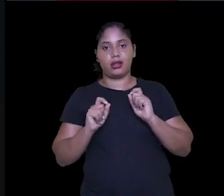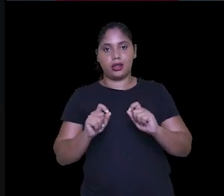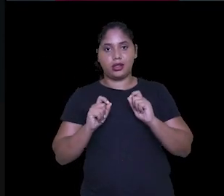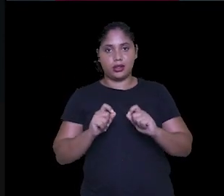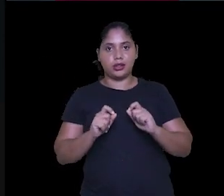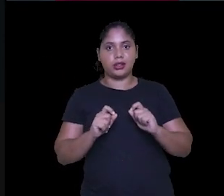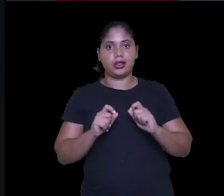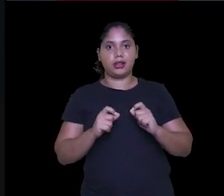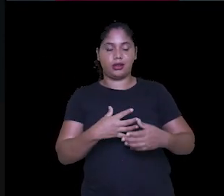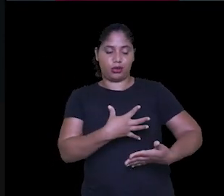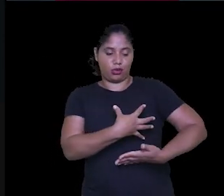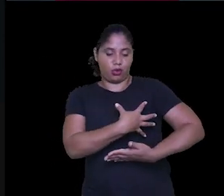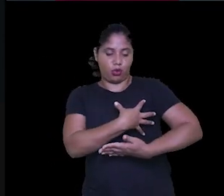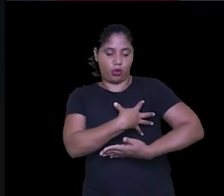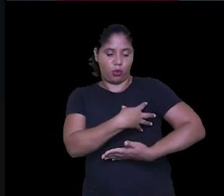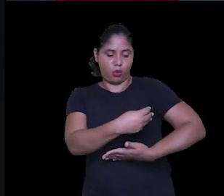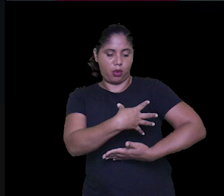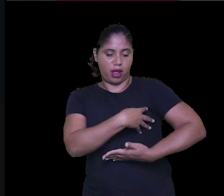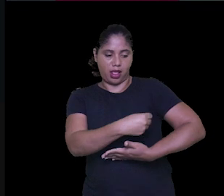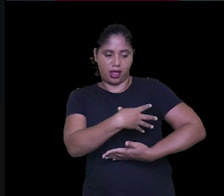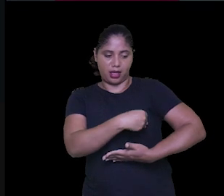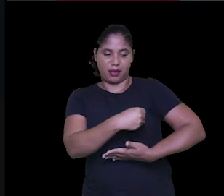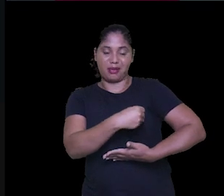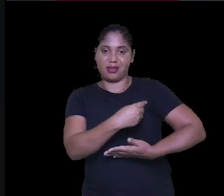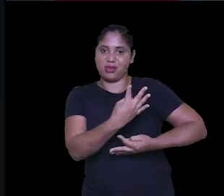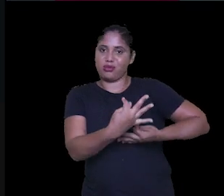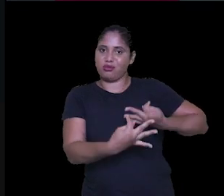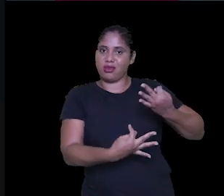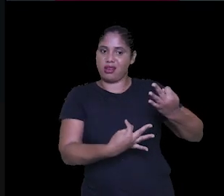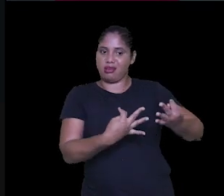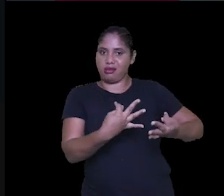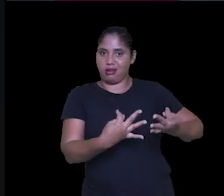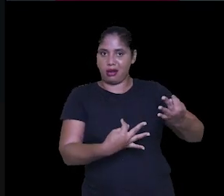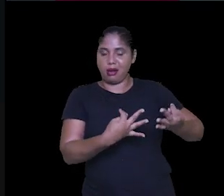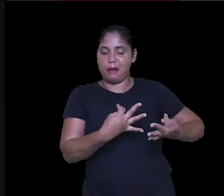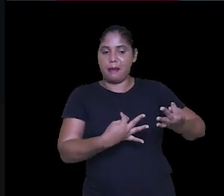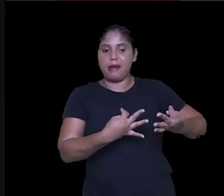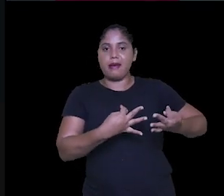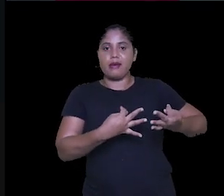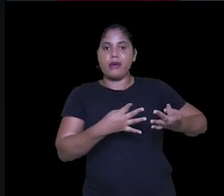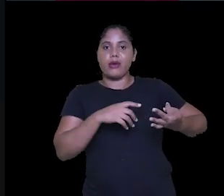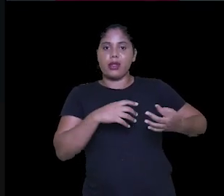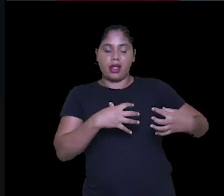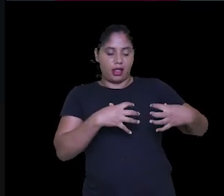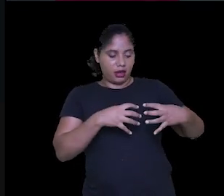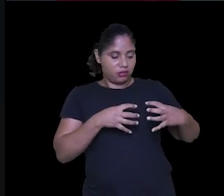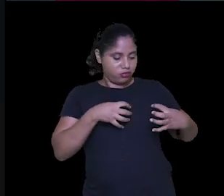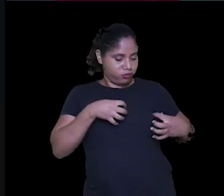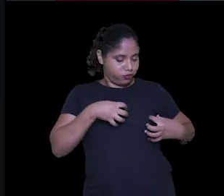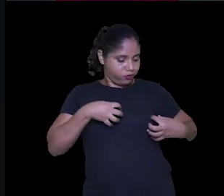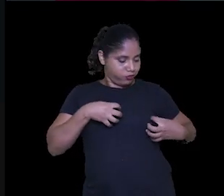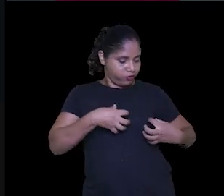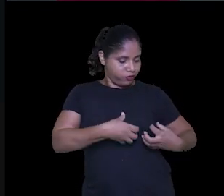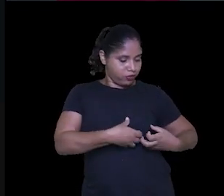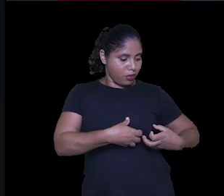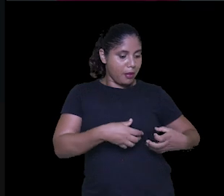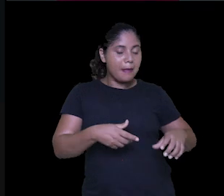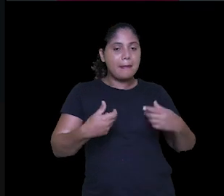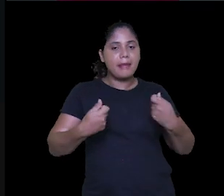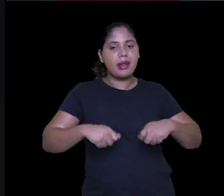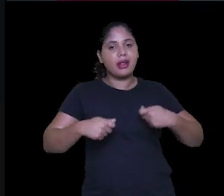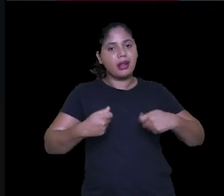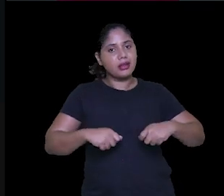Muitas vezes, ele pode ser acalmado com alimentação, troca de fralda, aconchego ou movimentos